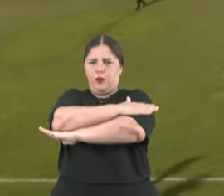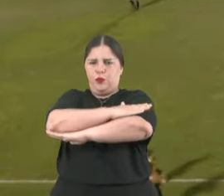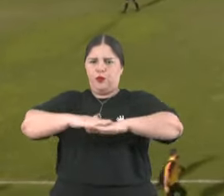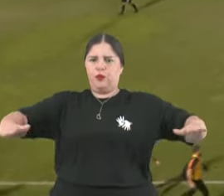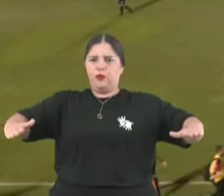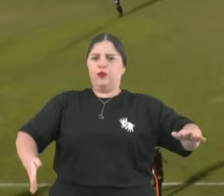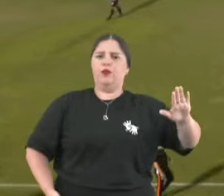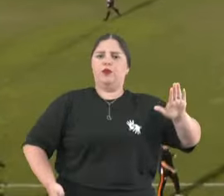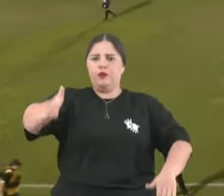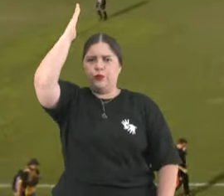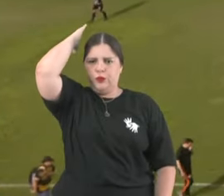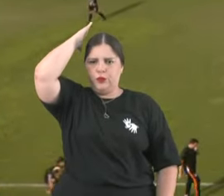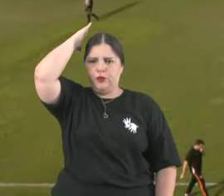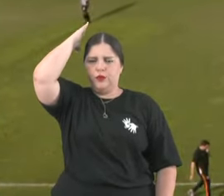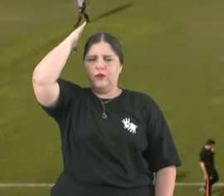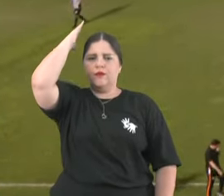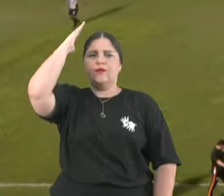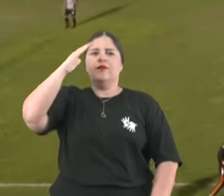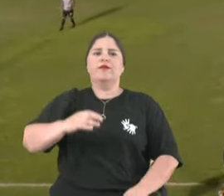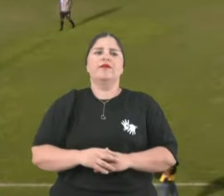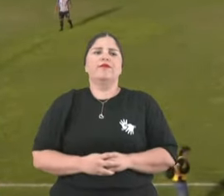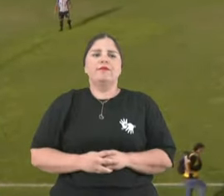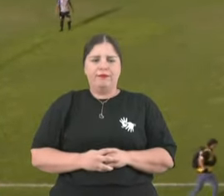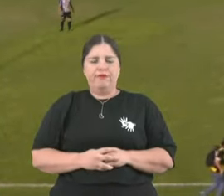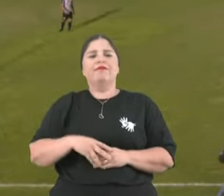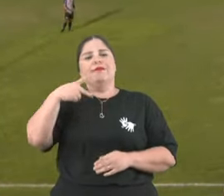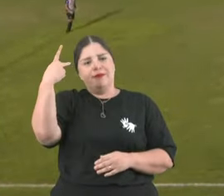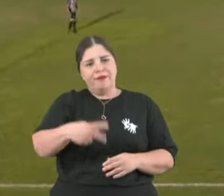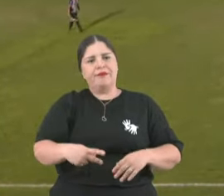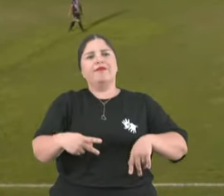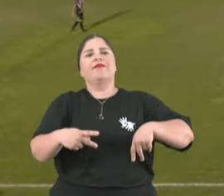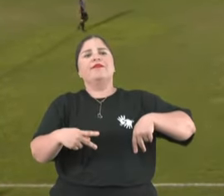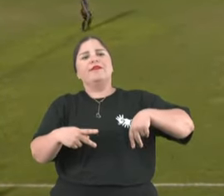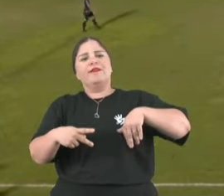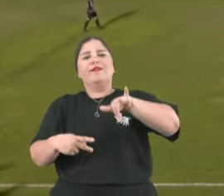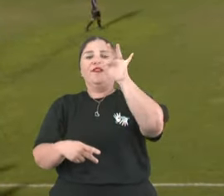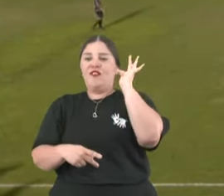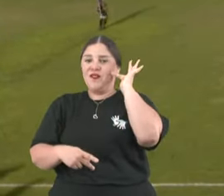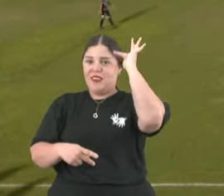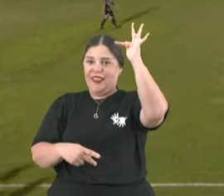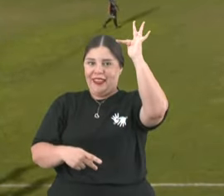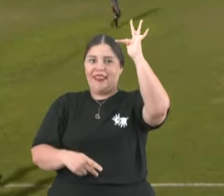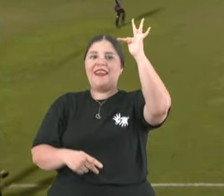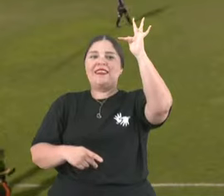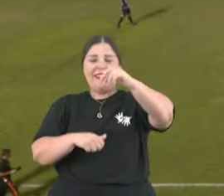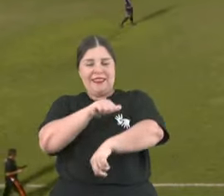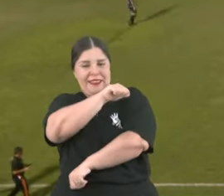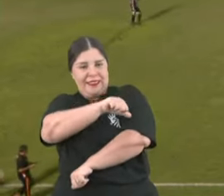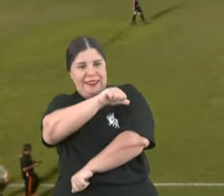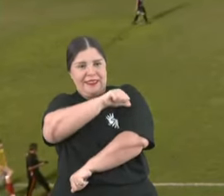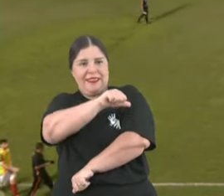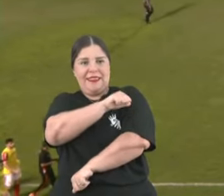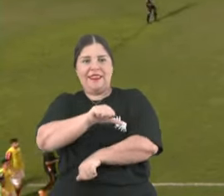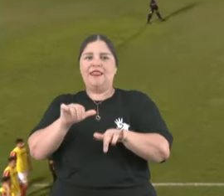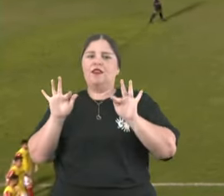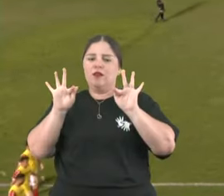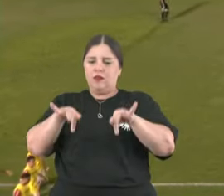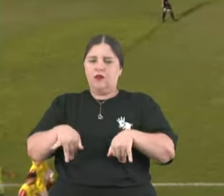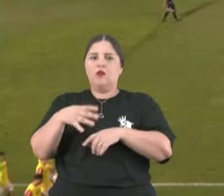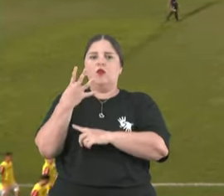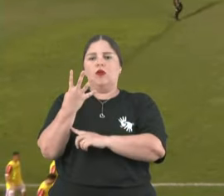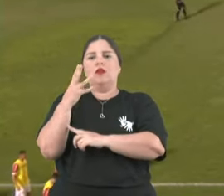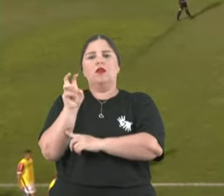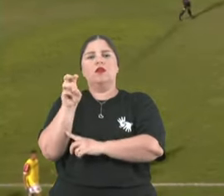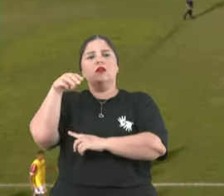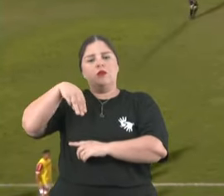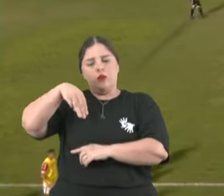do Nascimento Magalhães, árbitro da Federação Carioca. Encerrando, portanto, os primeiros 45 minutos.